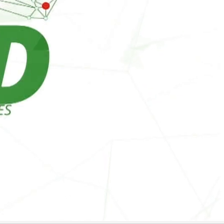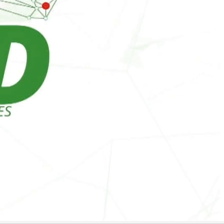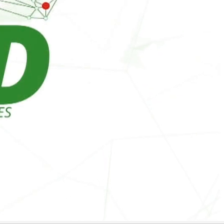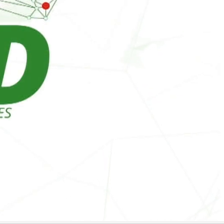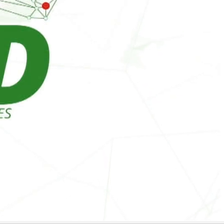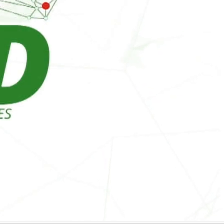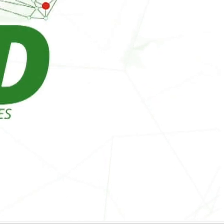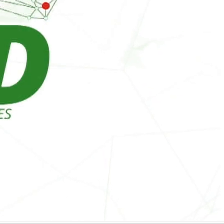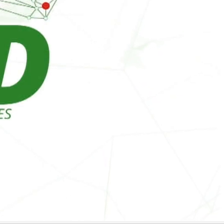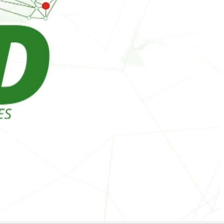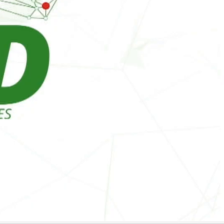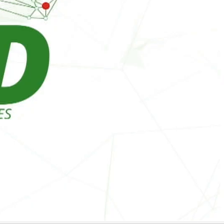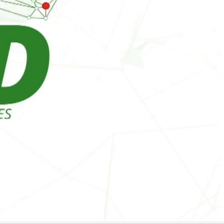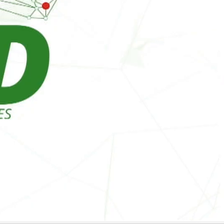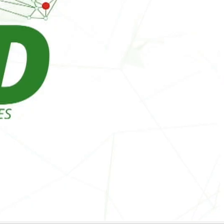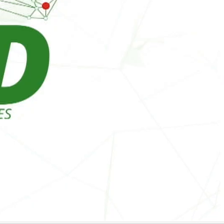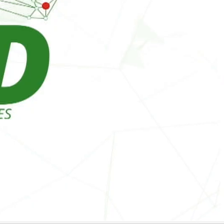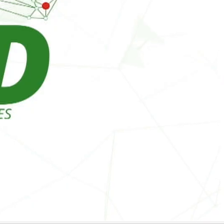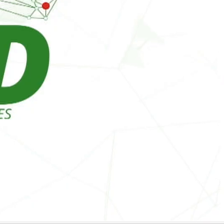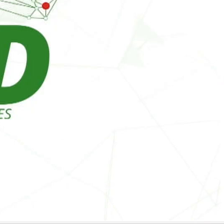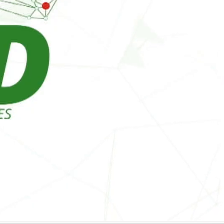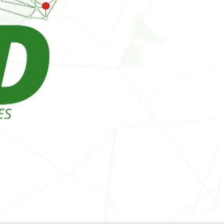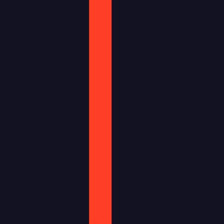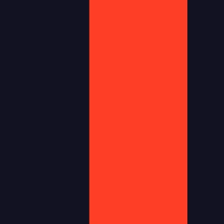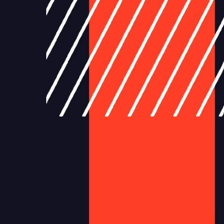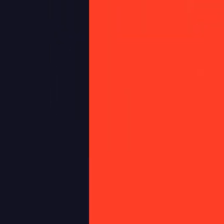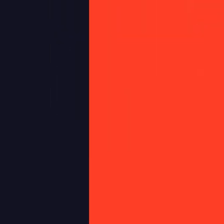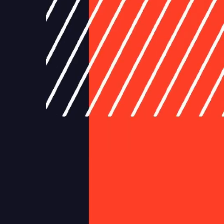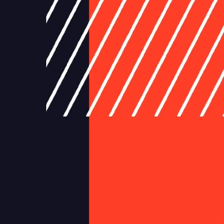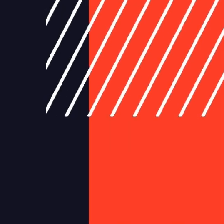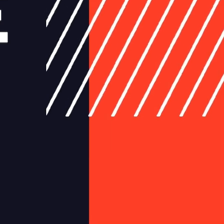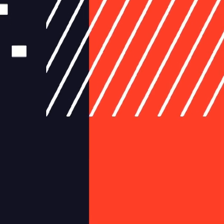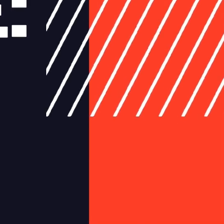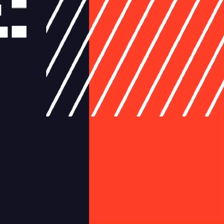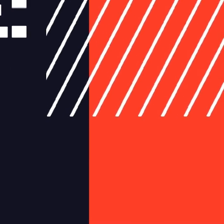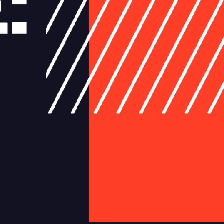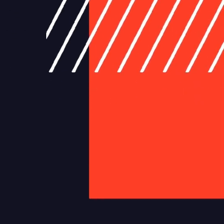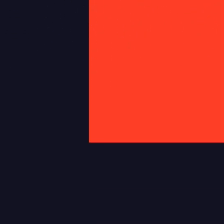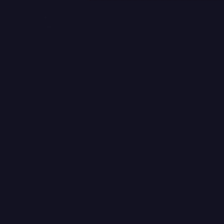Educação à distância, mudando realidades.